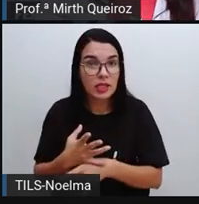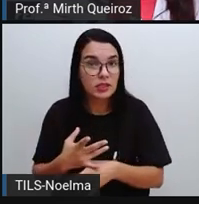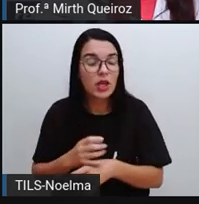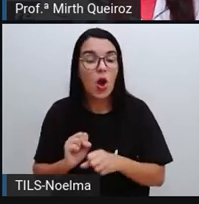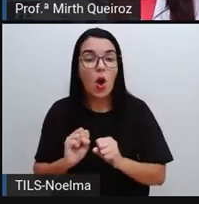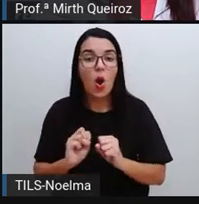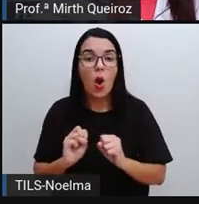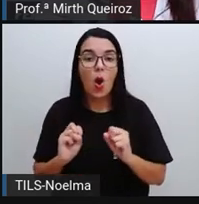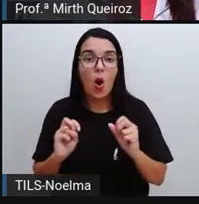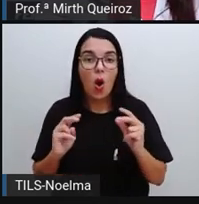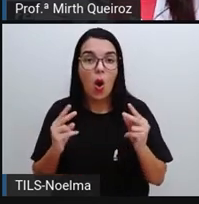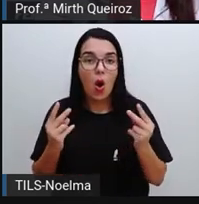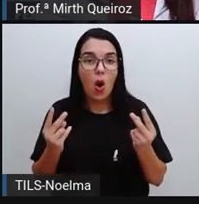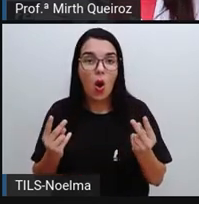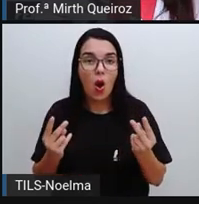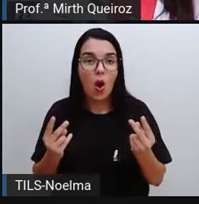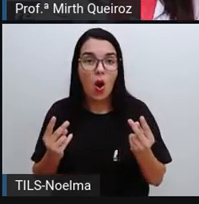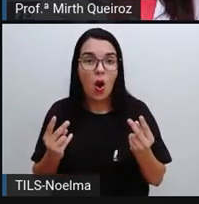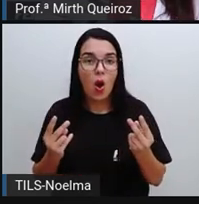cidades, né?